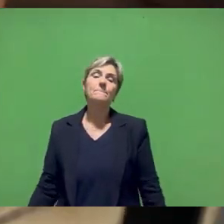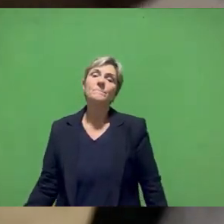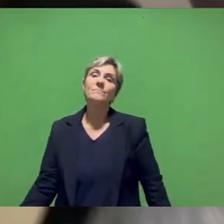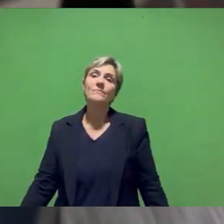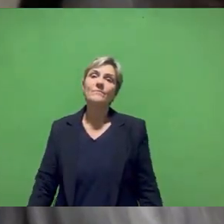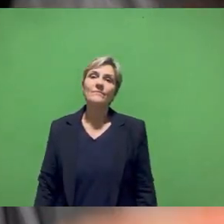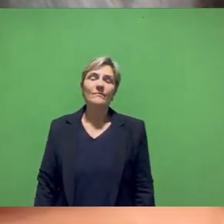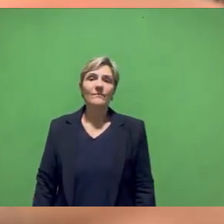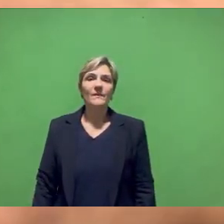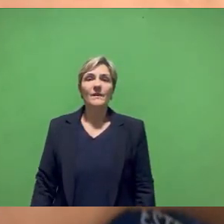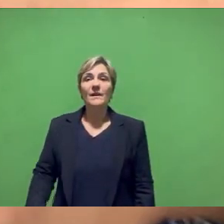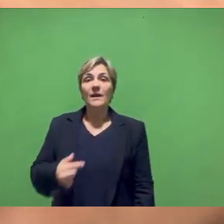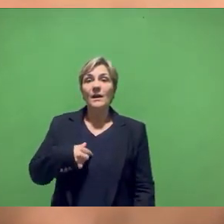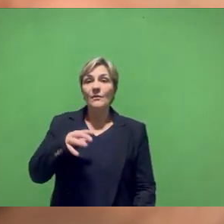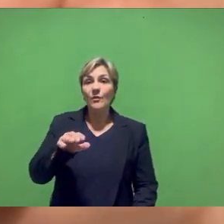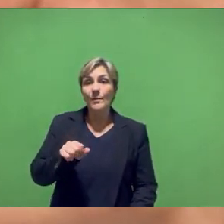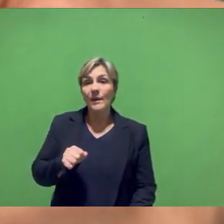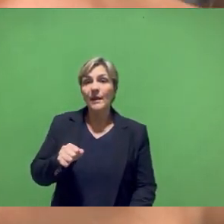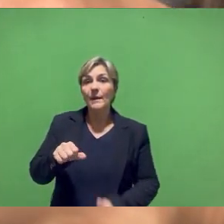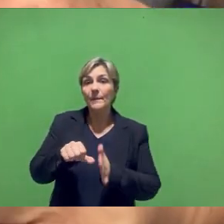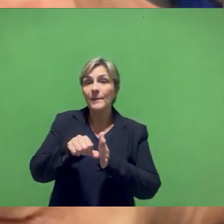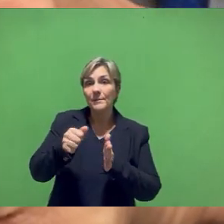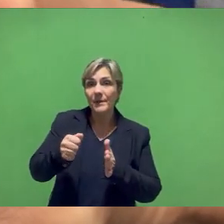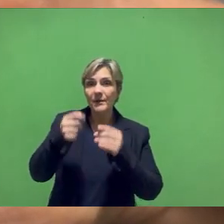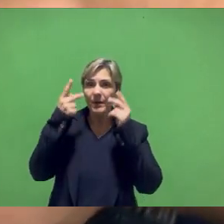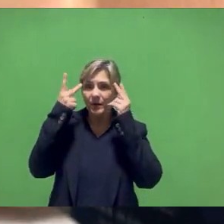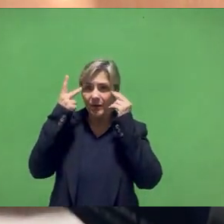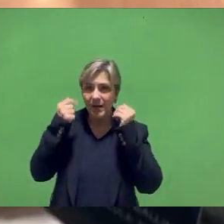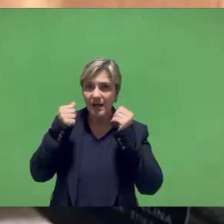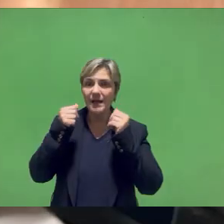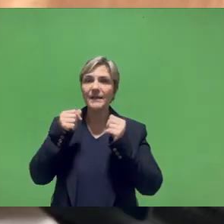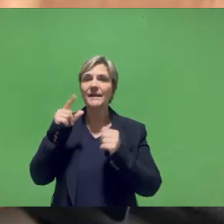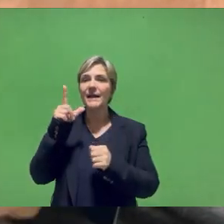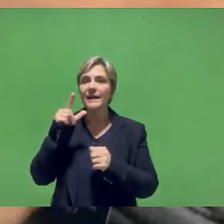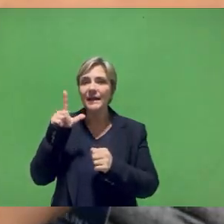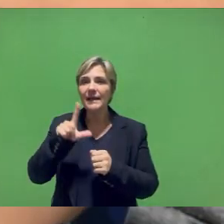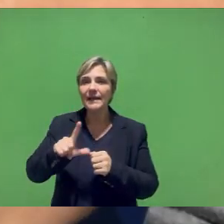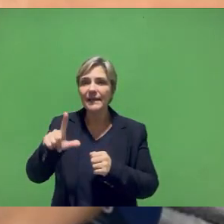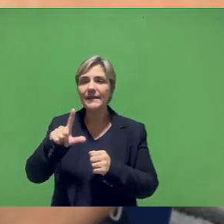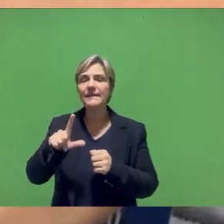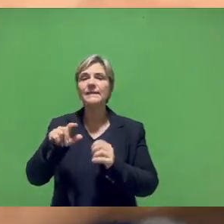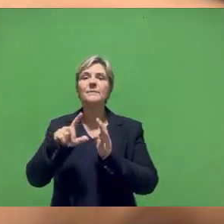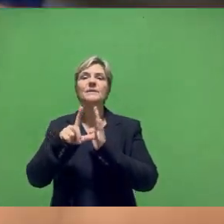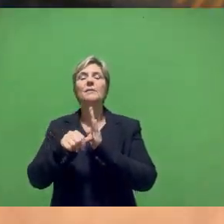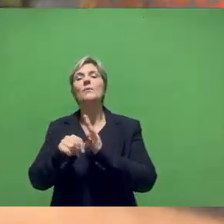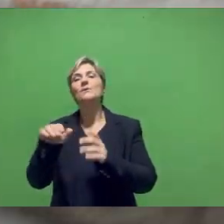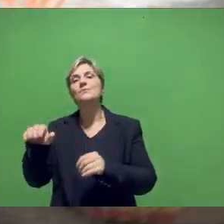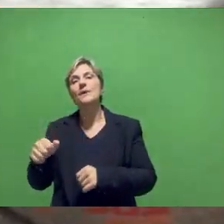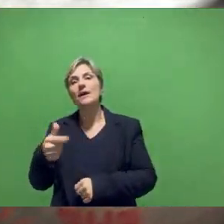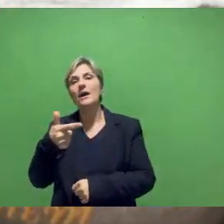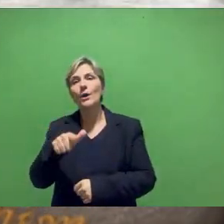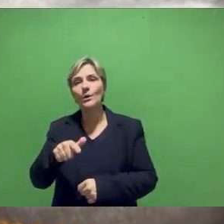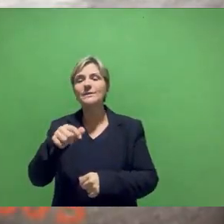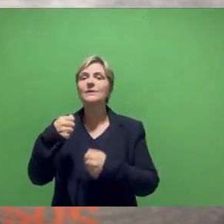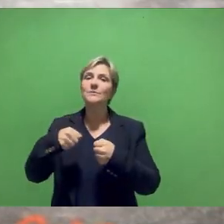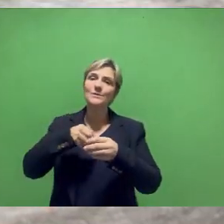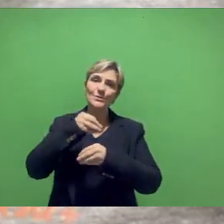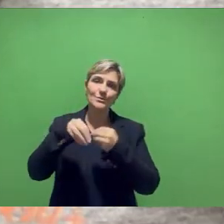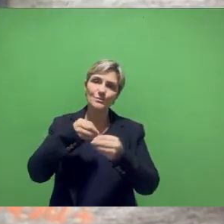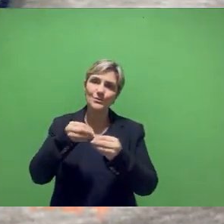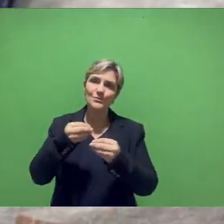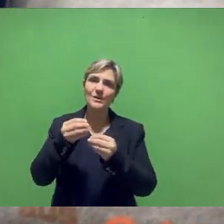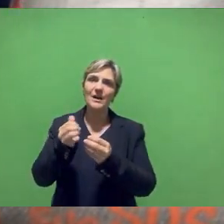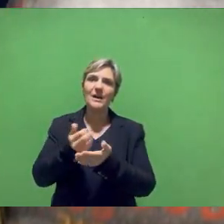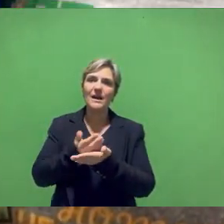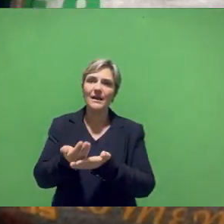Tá? Aí eu vou pegar primeiro a regular, que é límpida, para depois pegar a outra que não é, que é